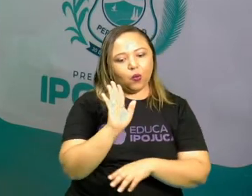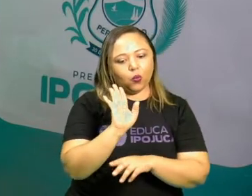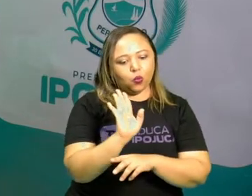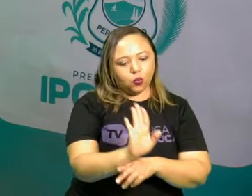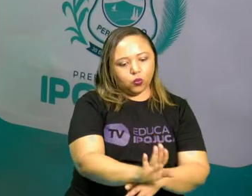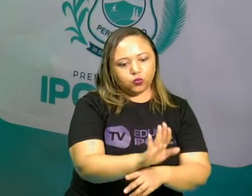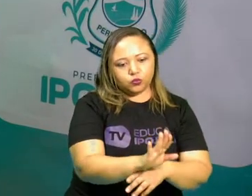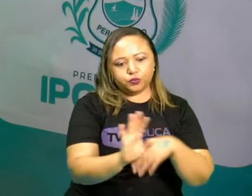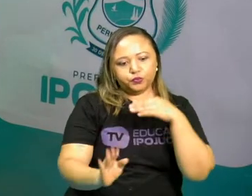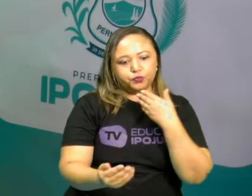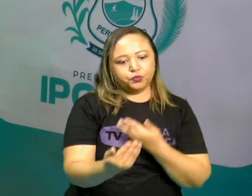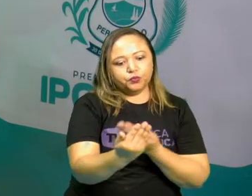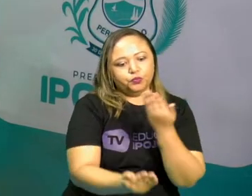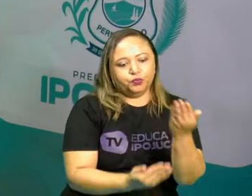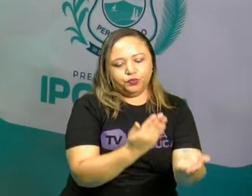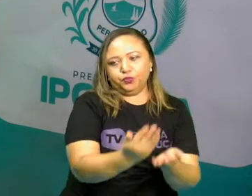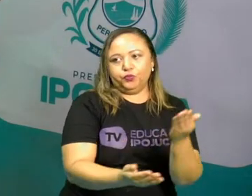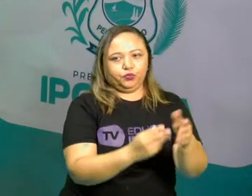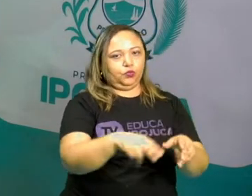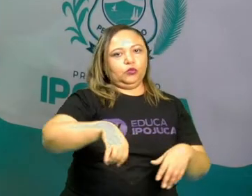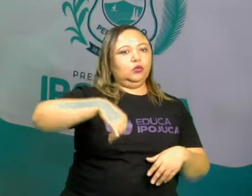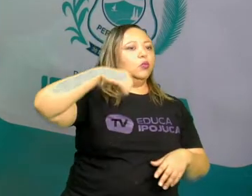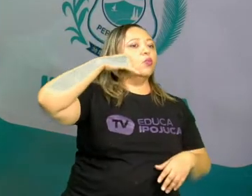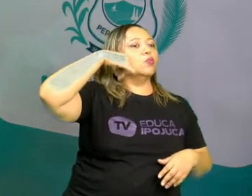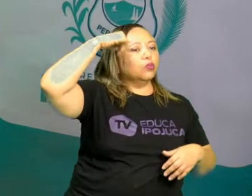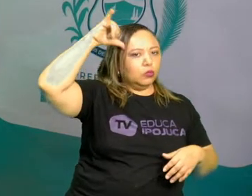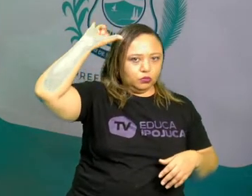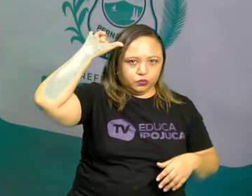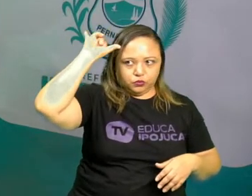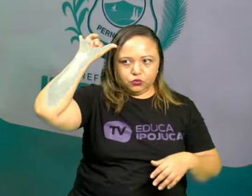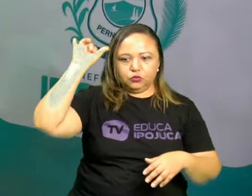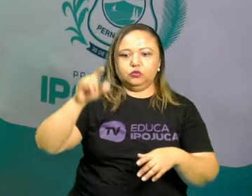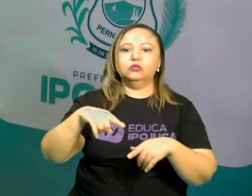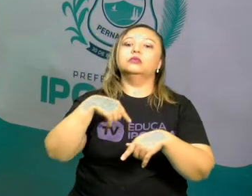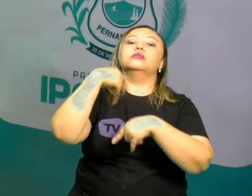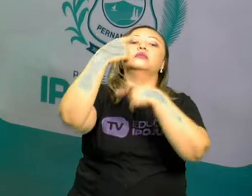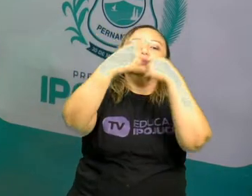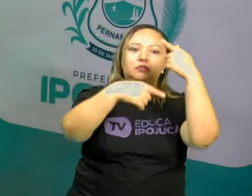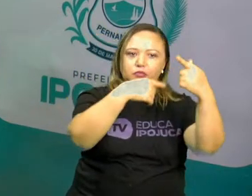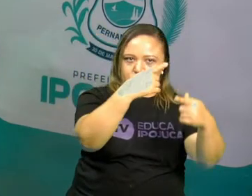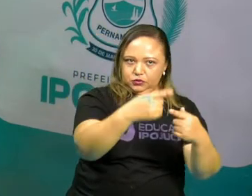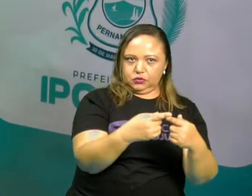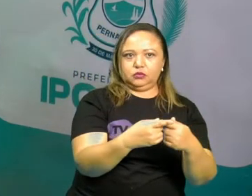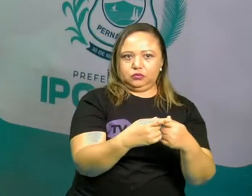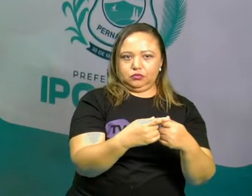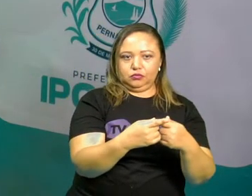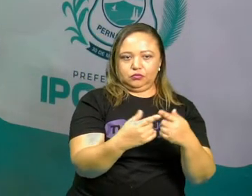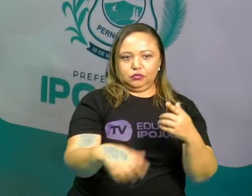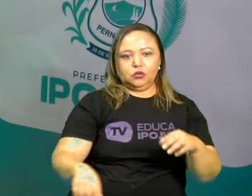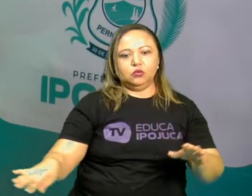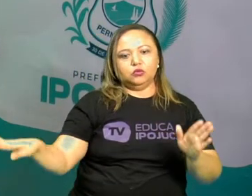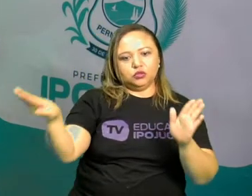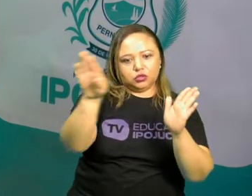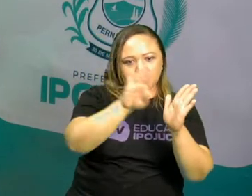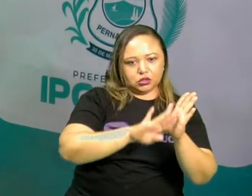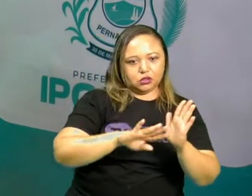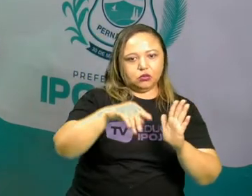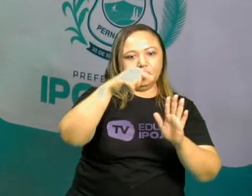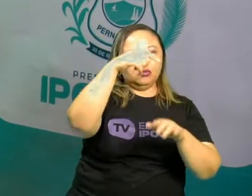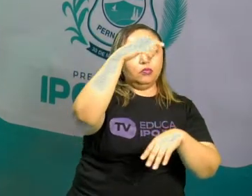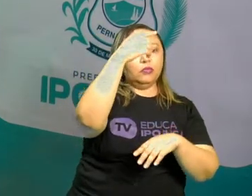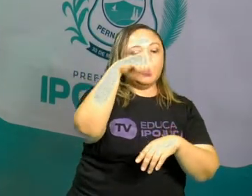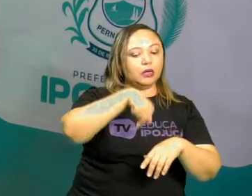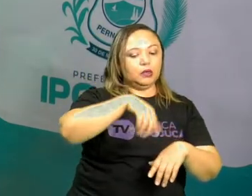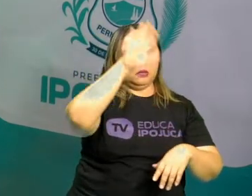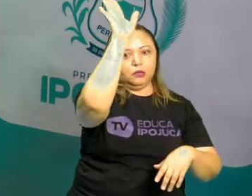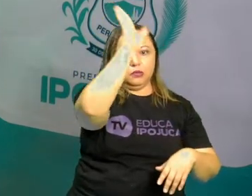que os descobridores do Brasil começaram a entrar de território adentro no Brasil.